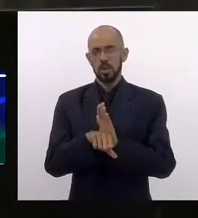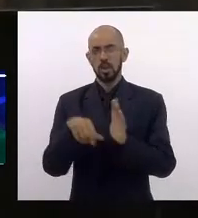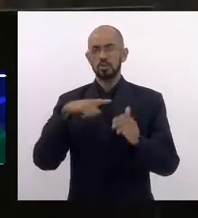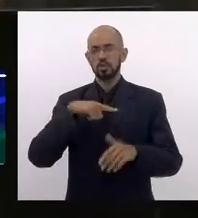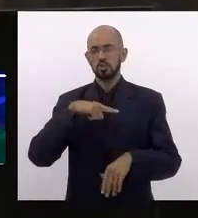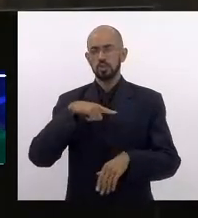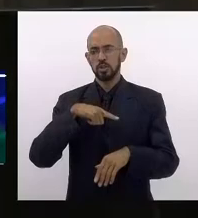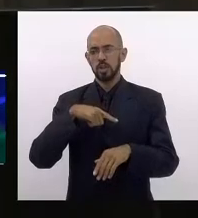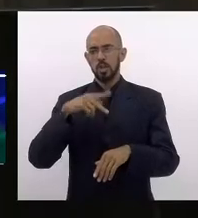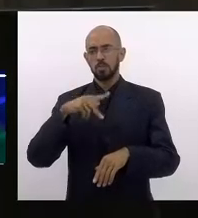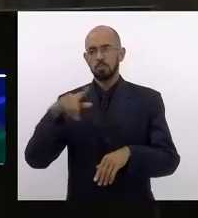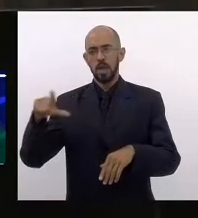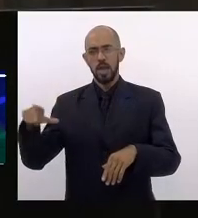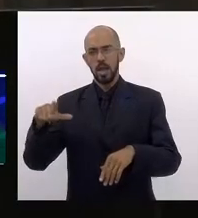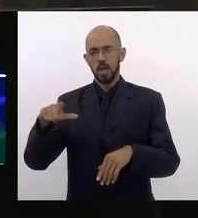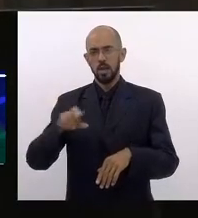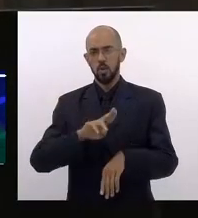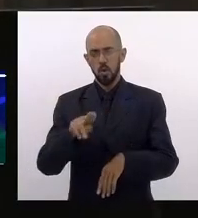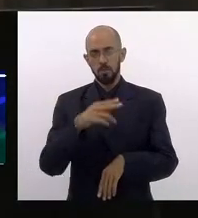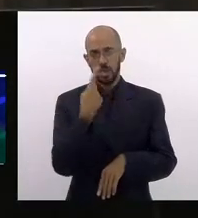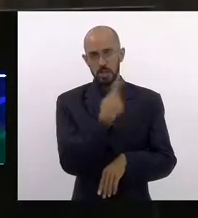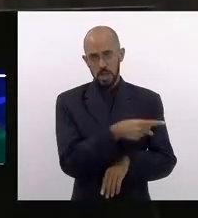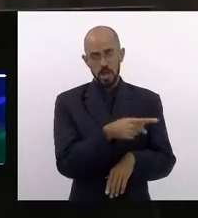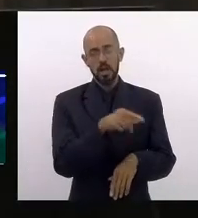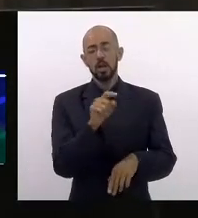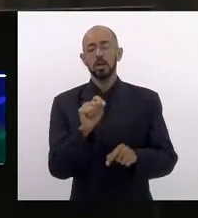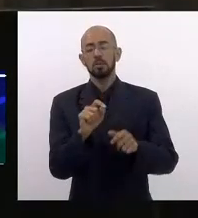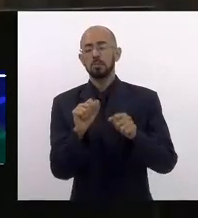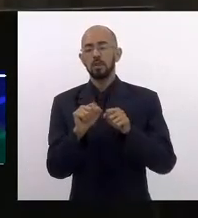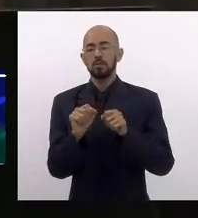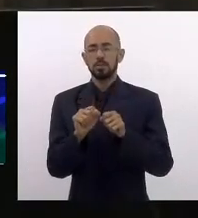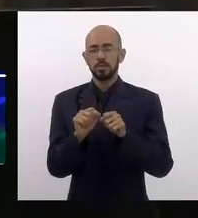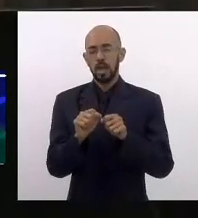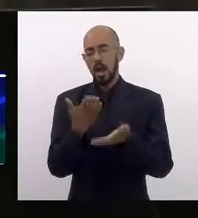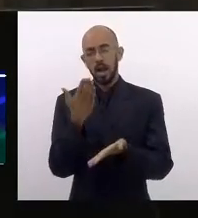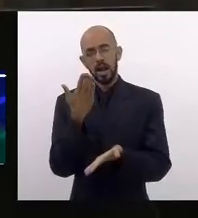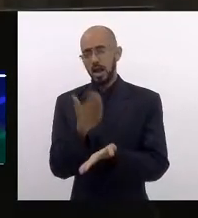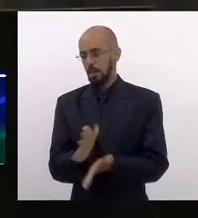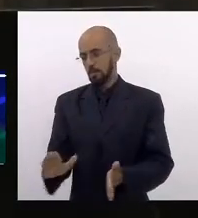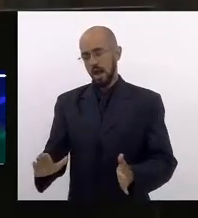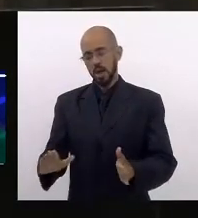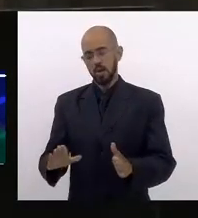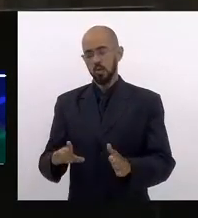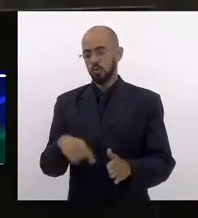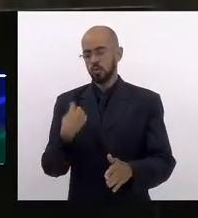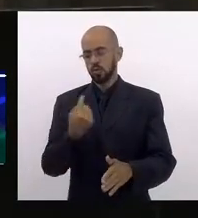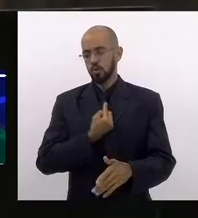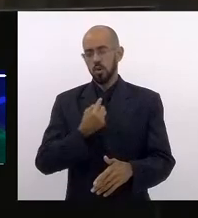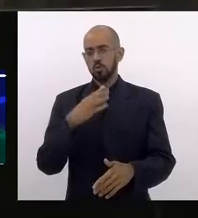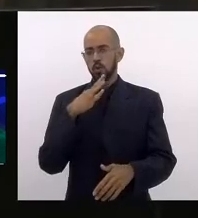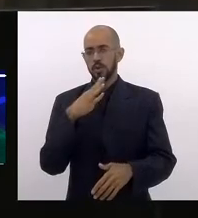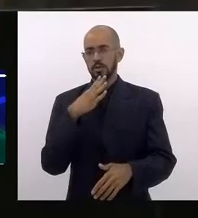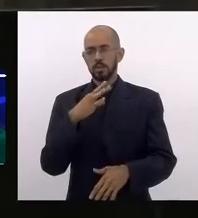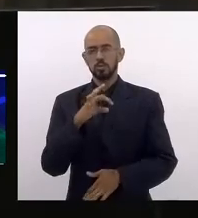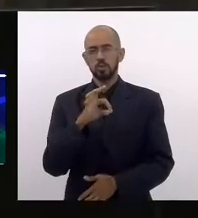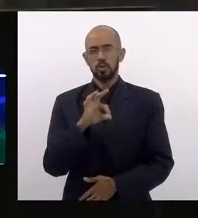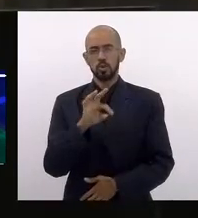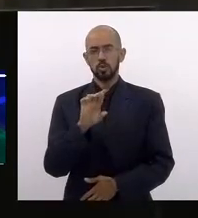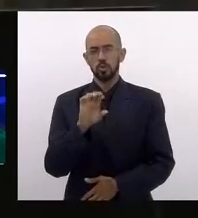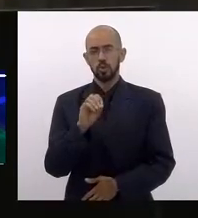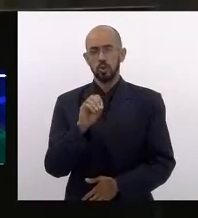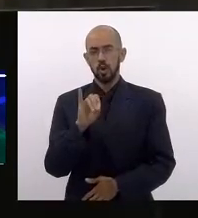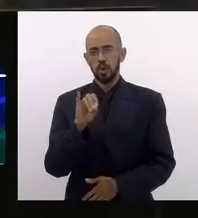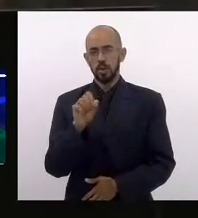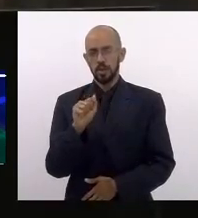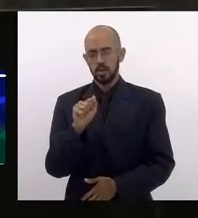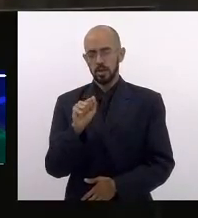Kathleen Romeu, que é justamente para acabar com aquilo que se conhece como Troia, que muitas vezes na